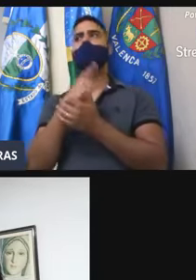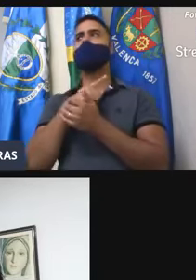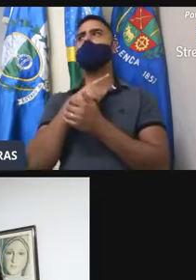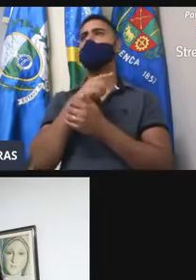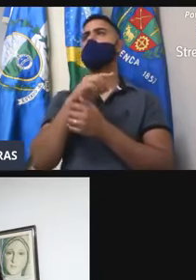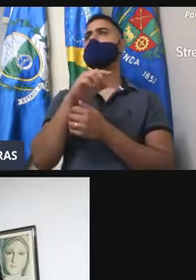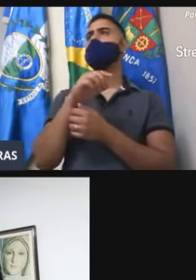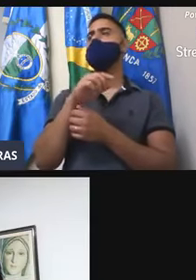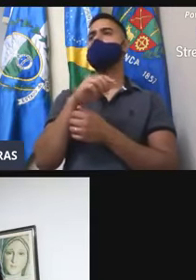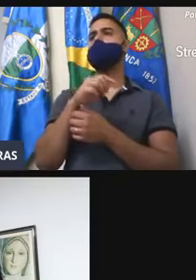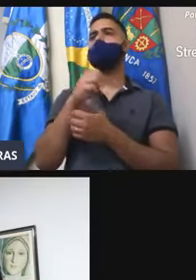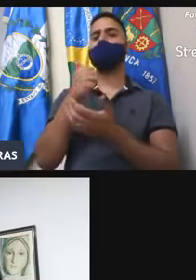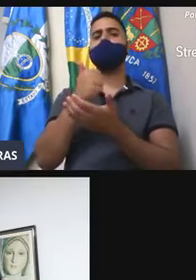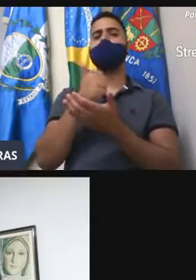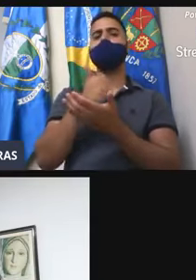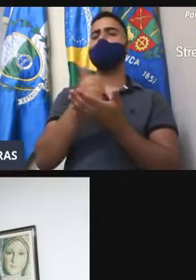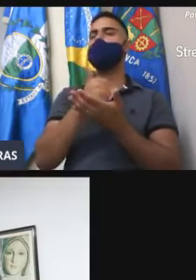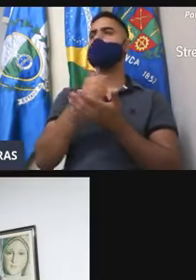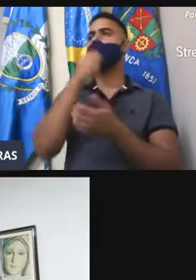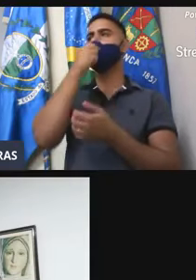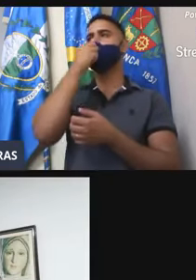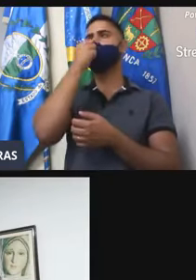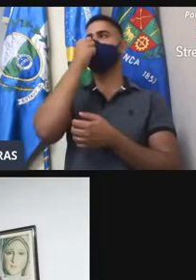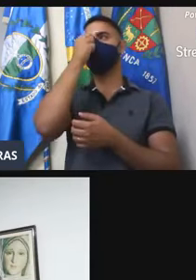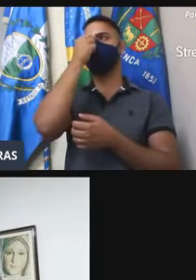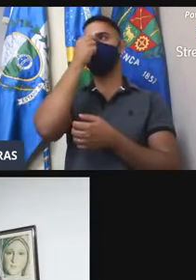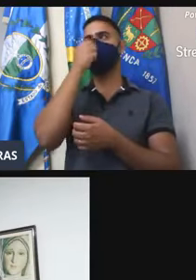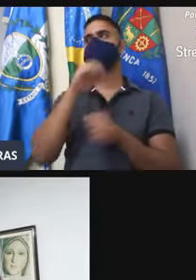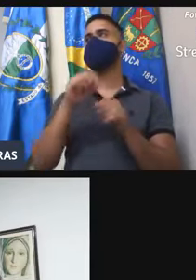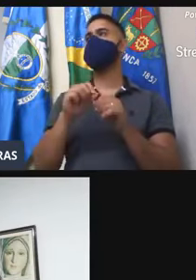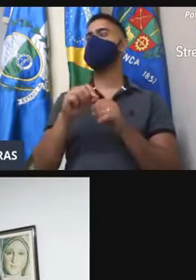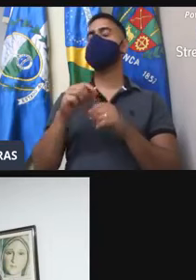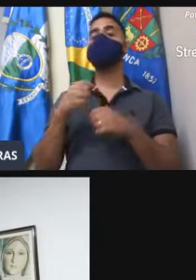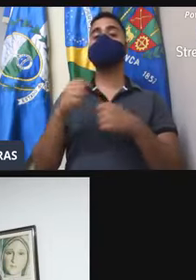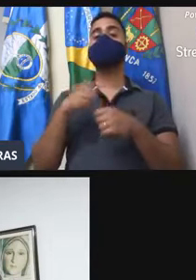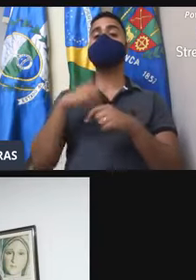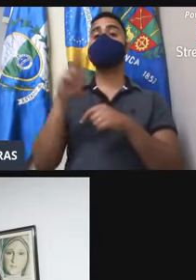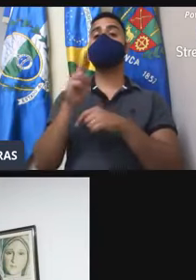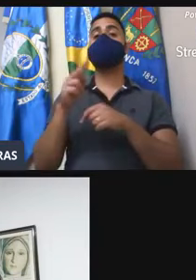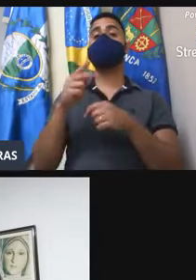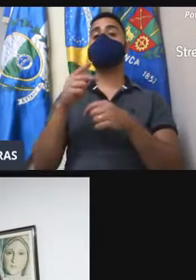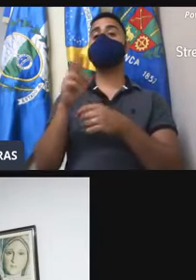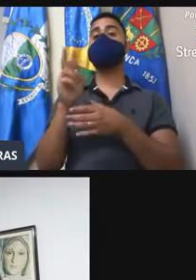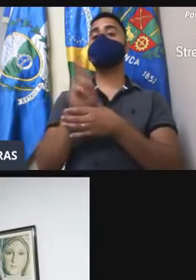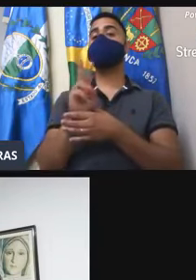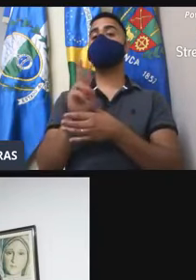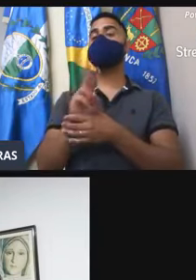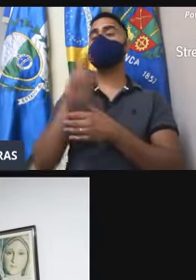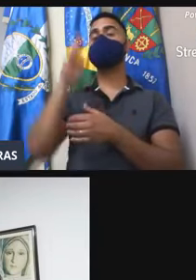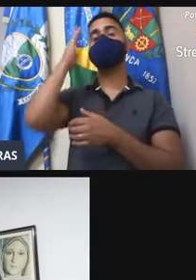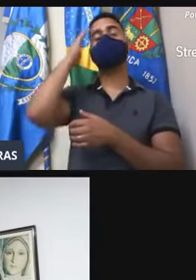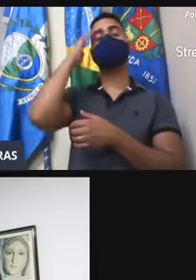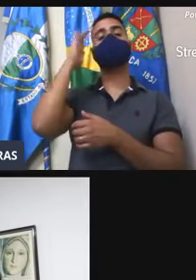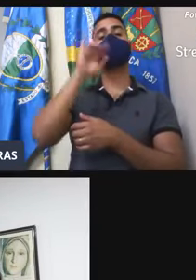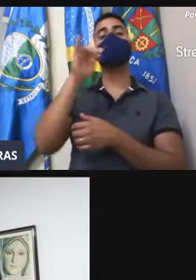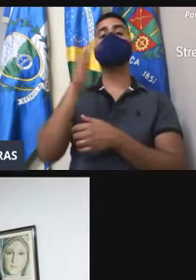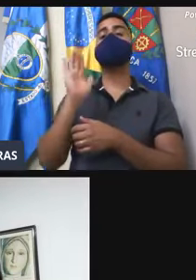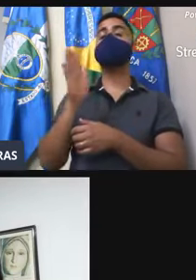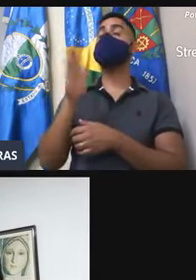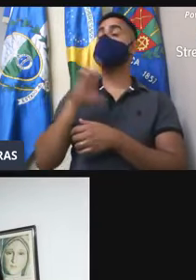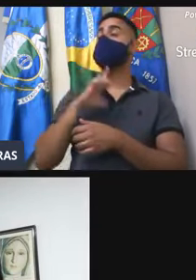daquele imóvel, que a gente poder fazer a obra, nós temos que estar o registro no nome do município. Eu não sei se a gente já tem aquele